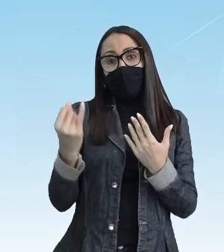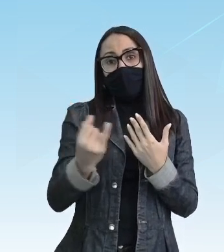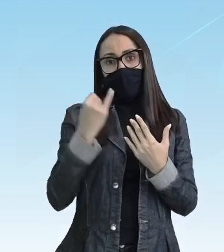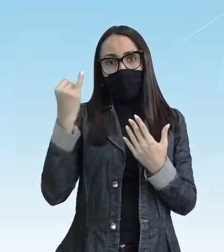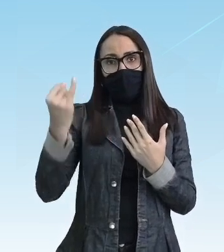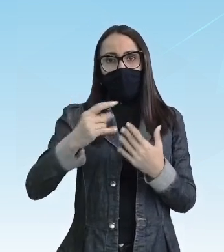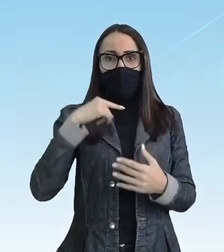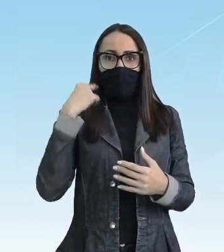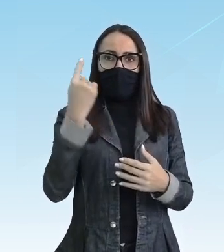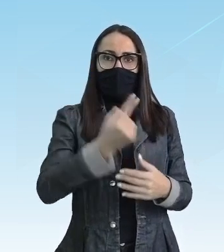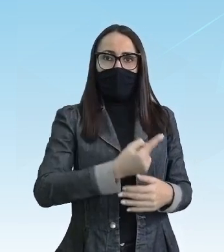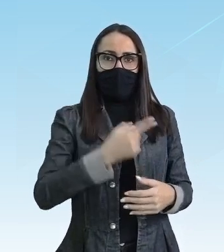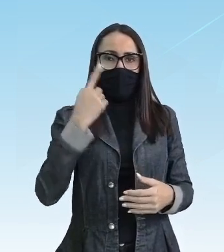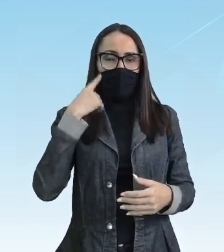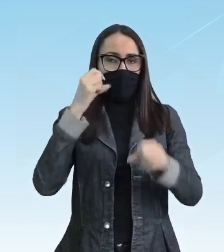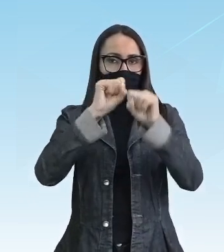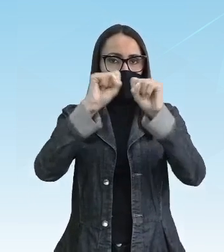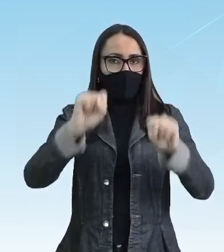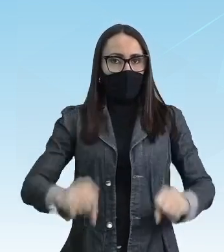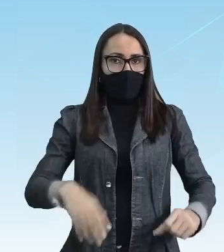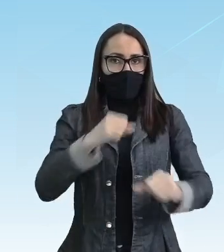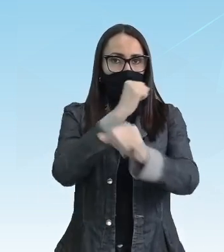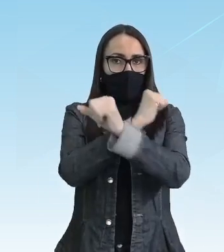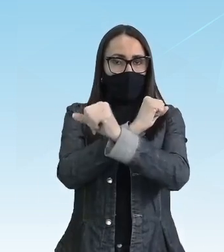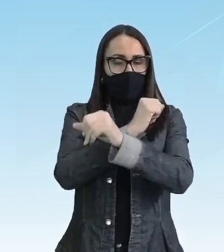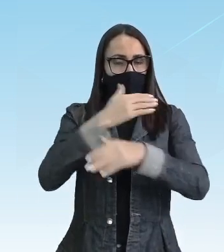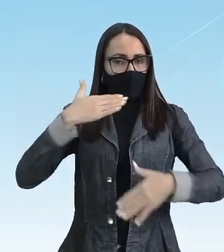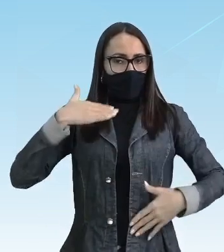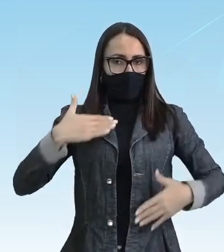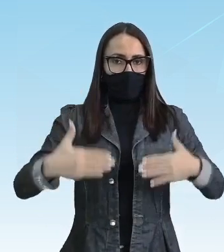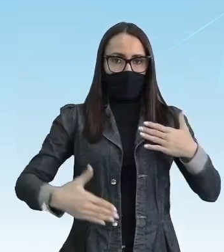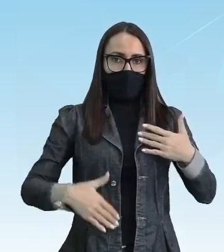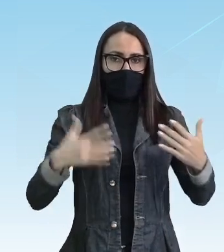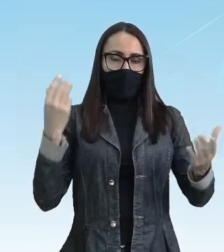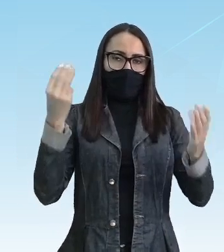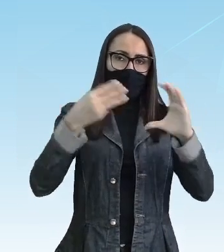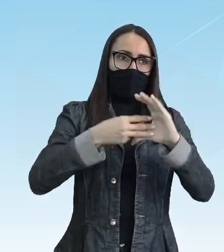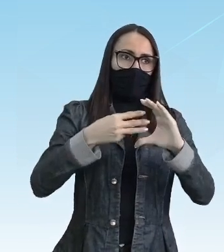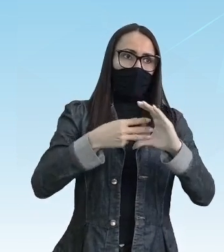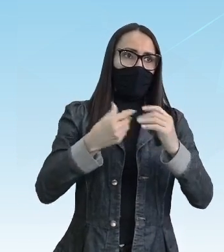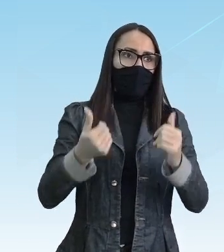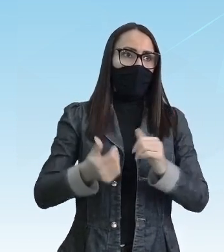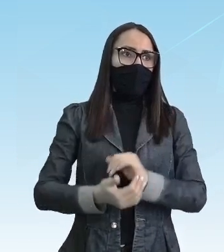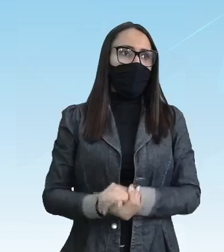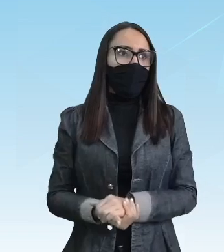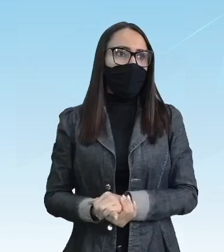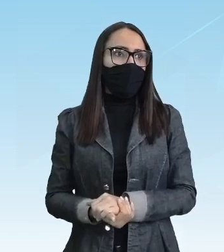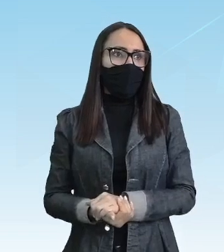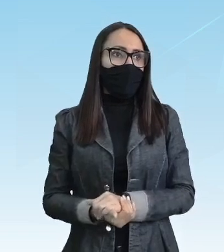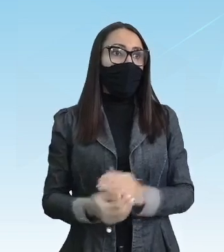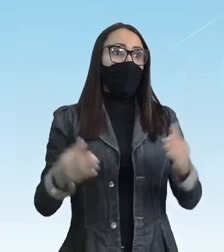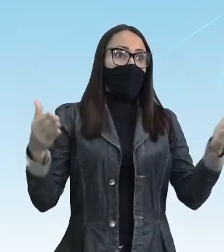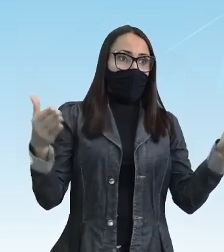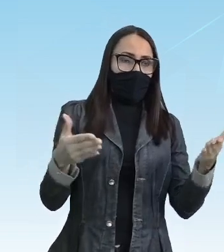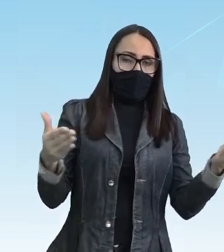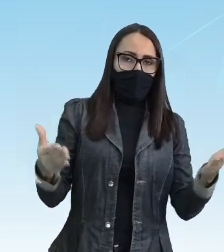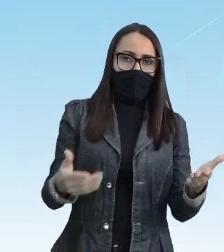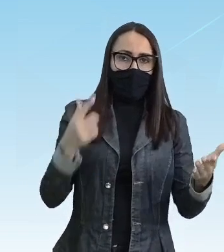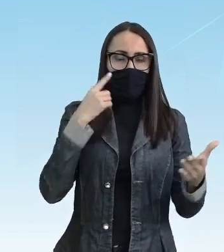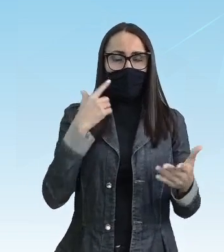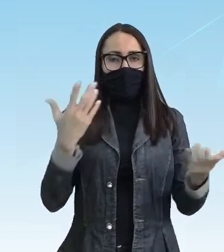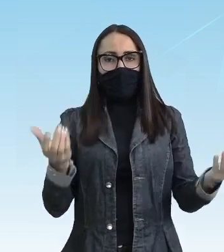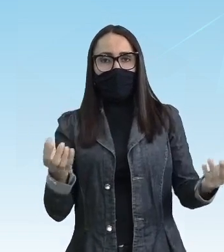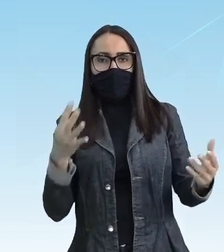nosso sistema esquelético, que é produzir as células do sangue. Bom, hoje a gente conheceu